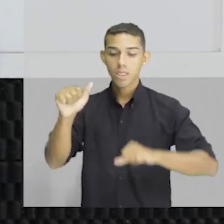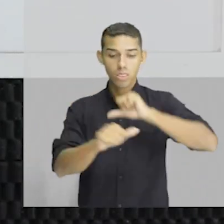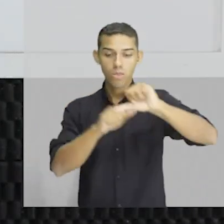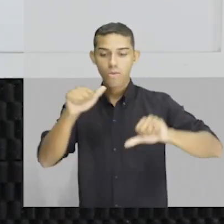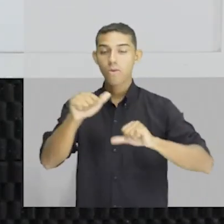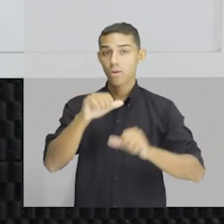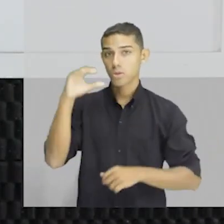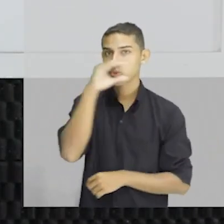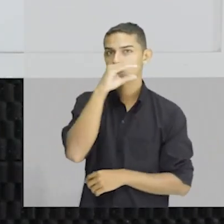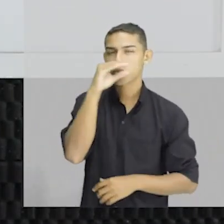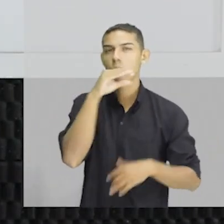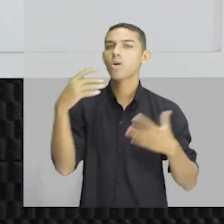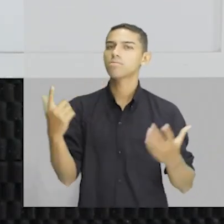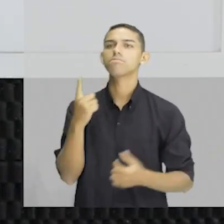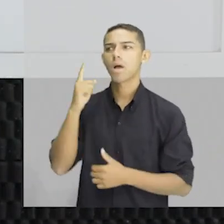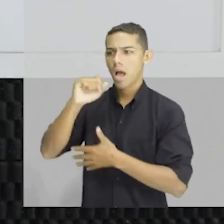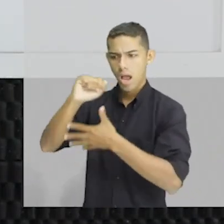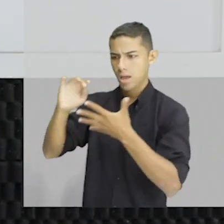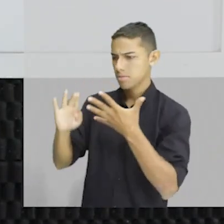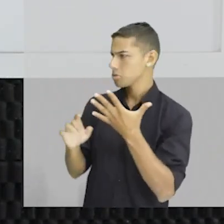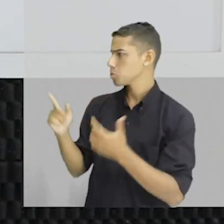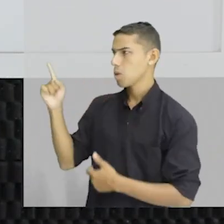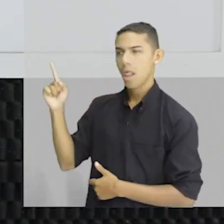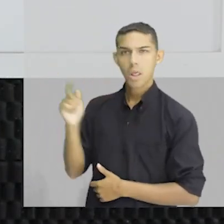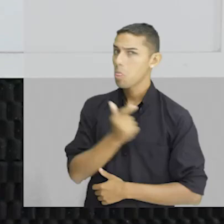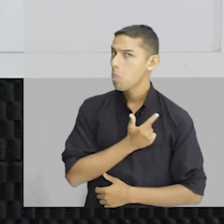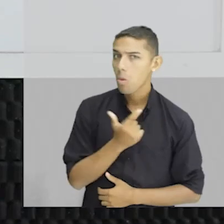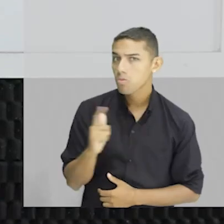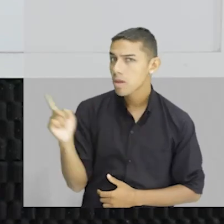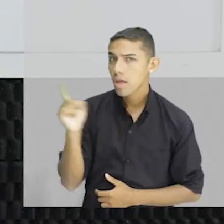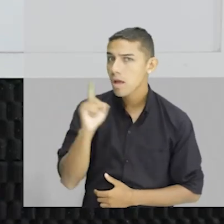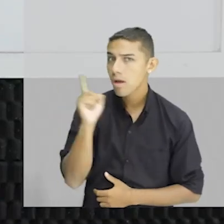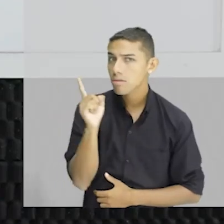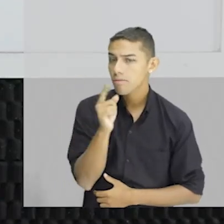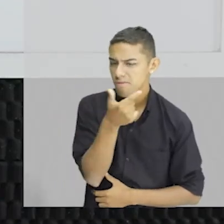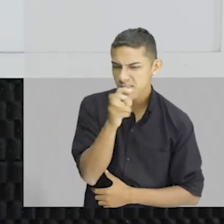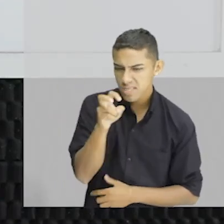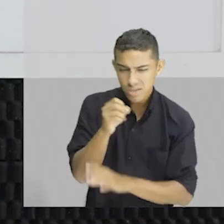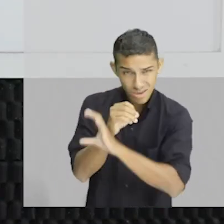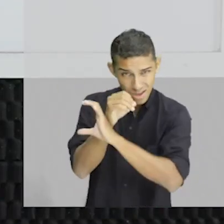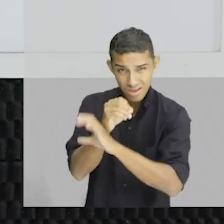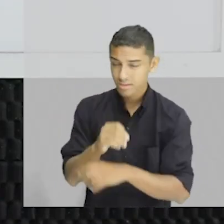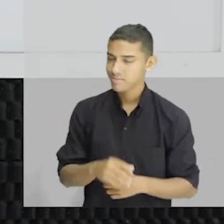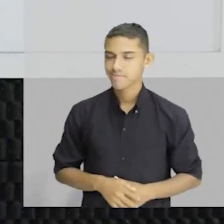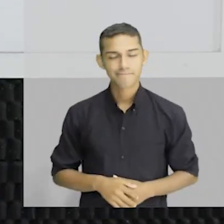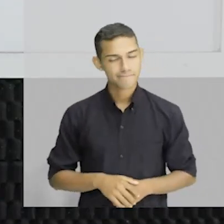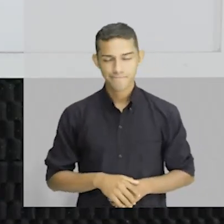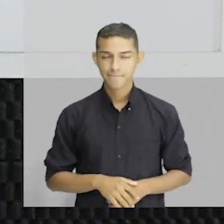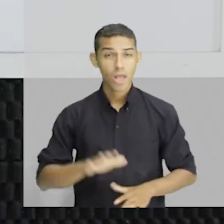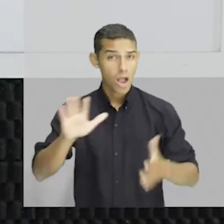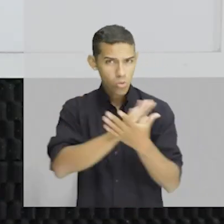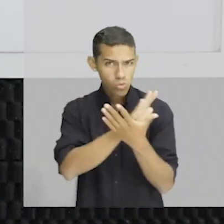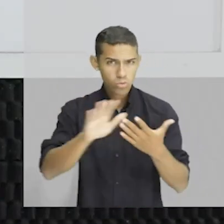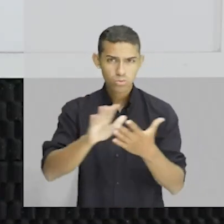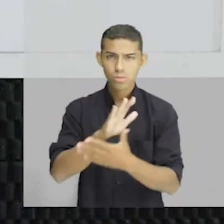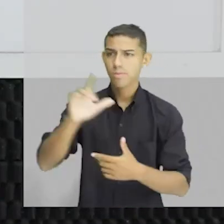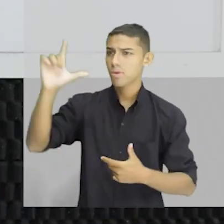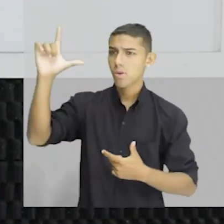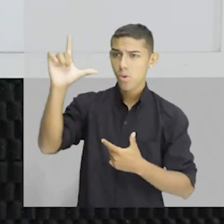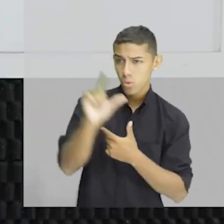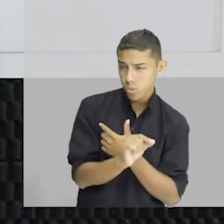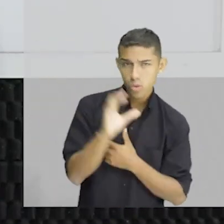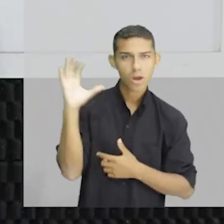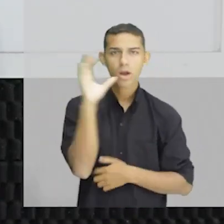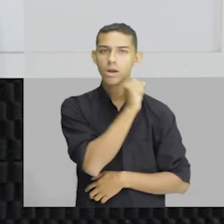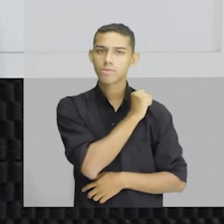tem substância que quando você retira calor a temperatura baixa muito rápido no